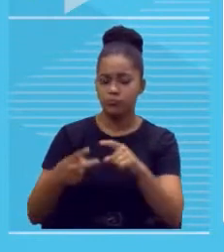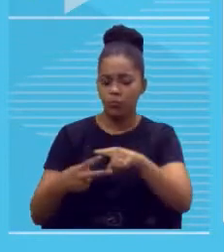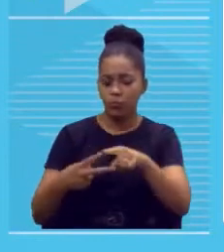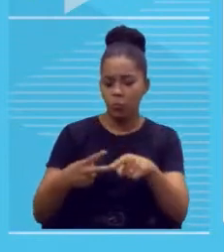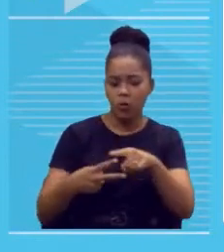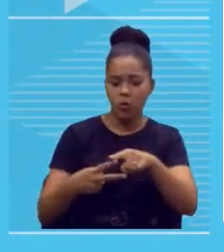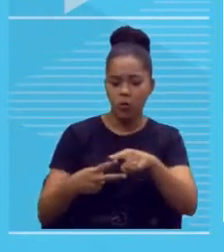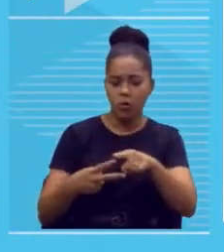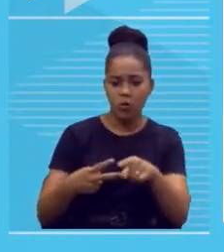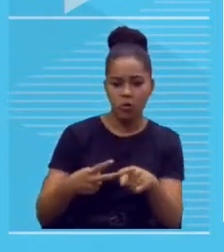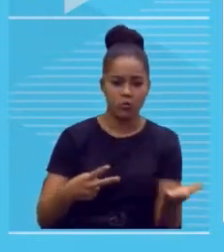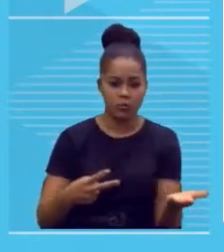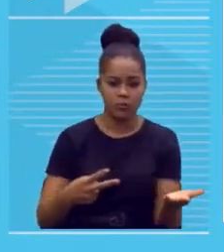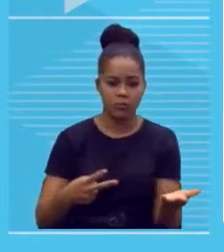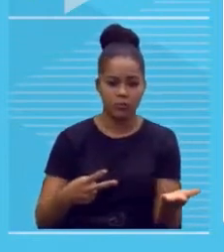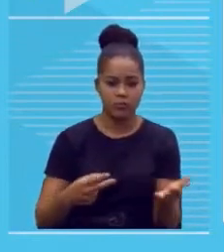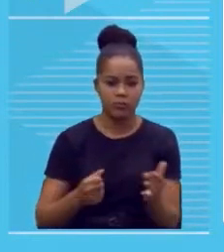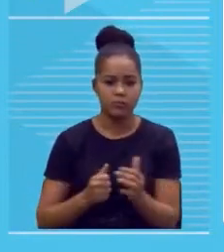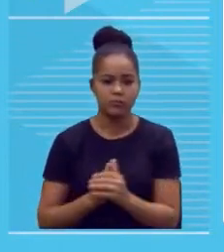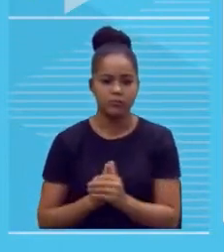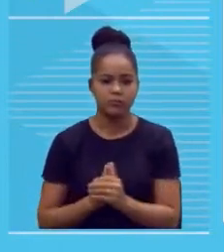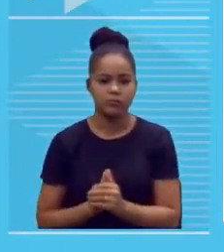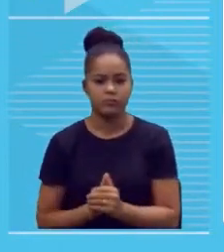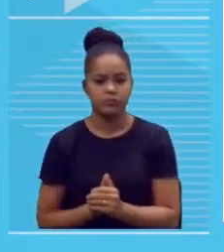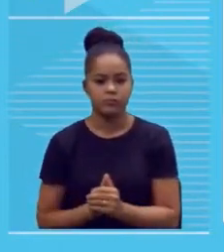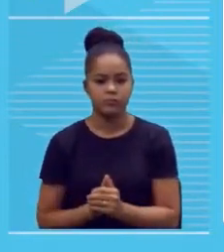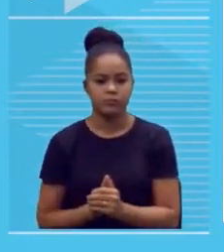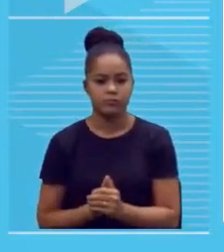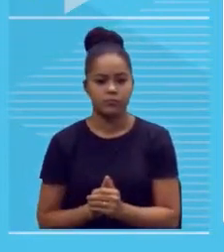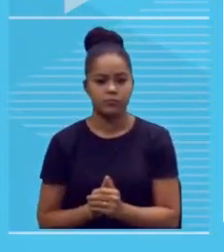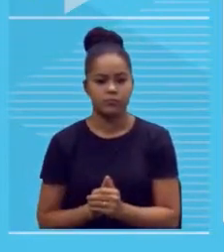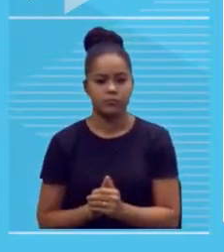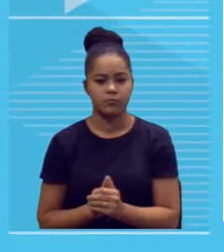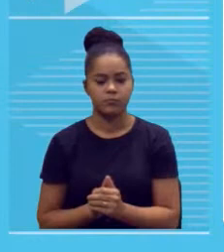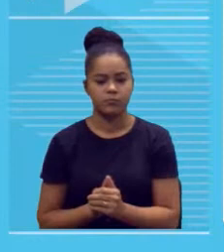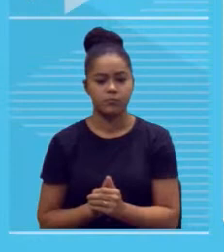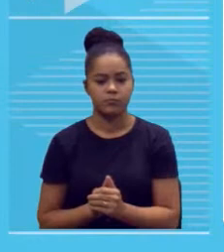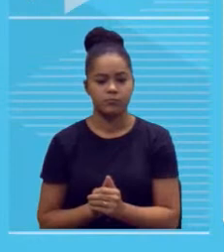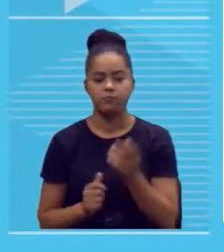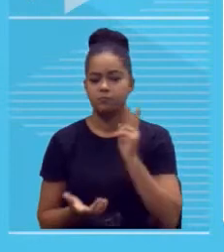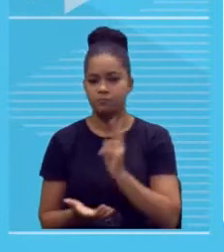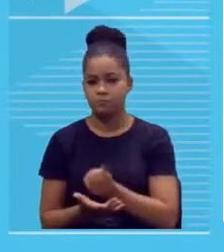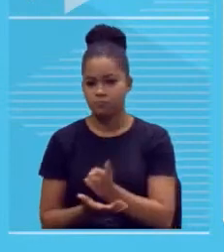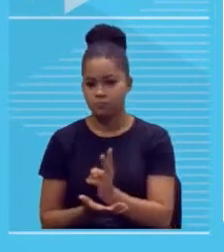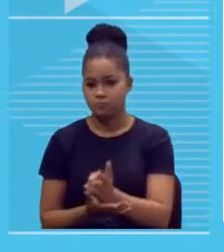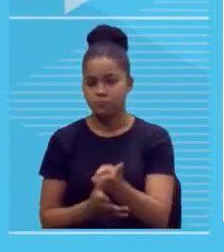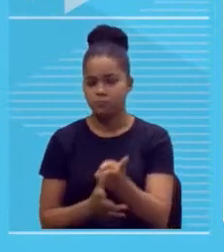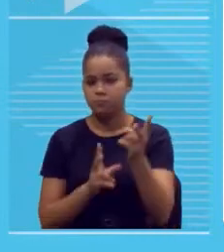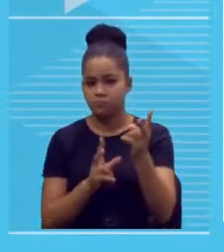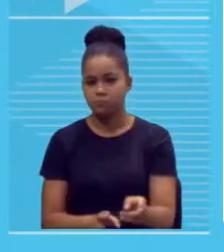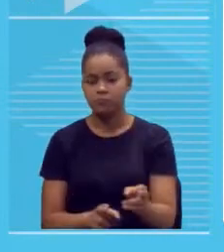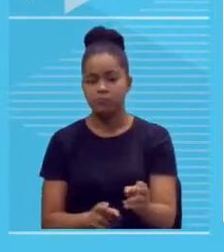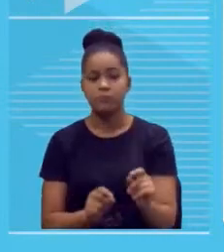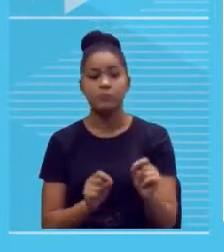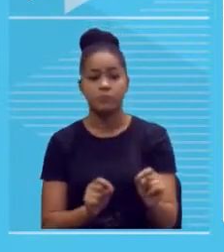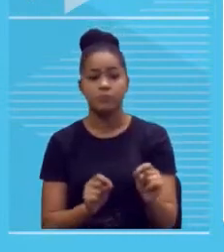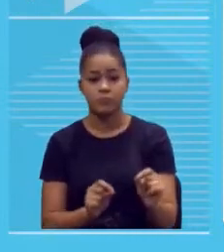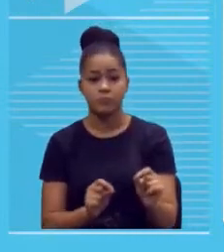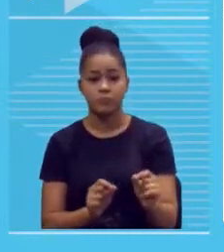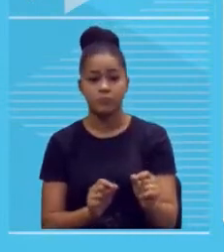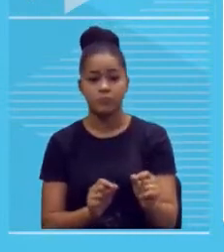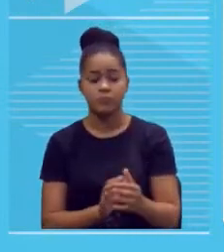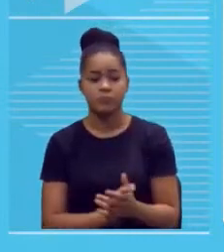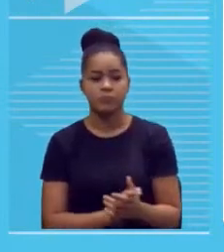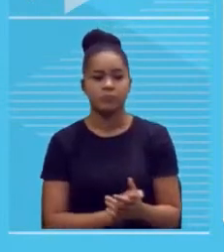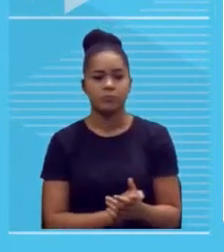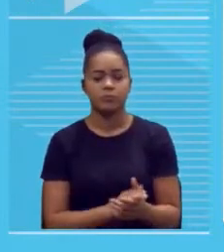meu coeficiente angular, professor, ele é sempre igual à tangente do